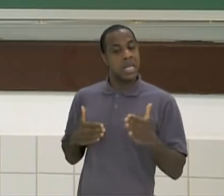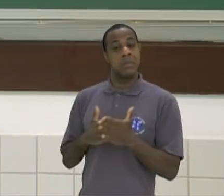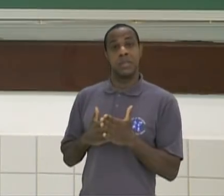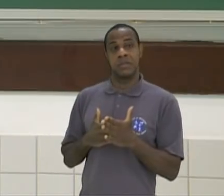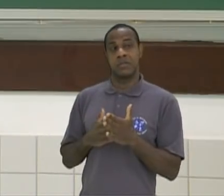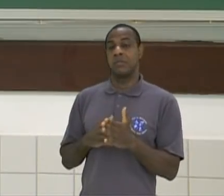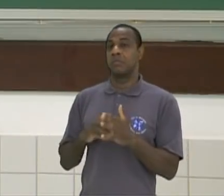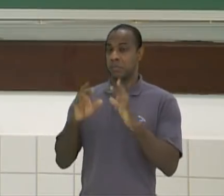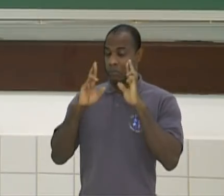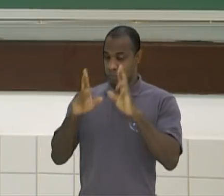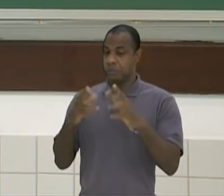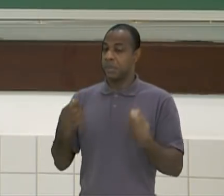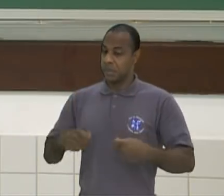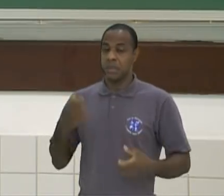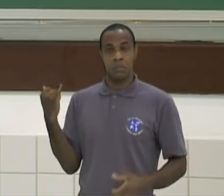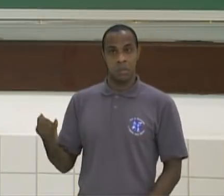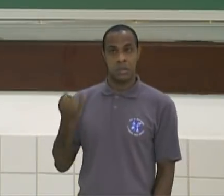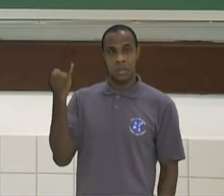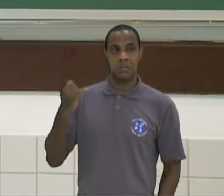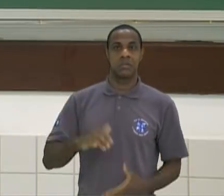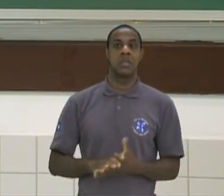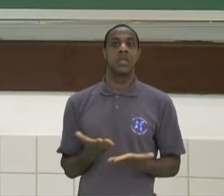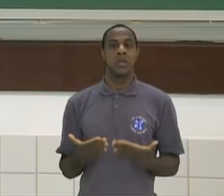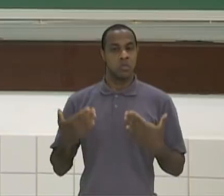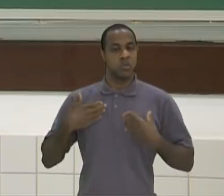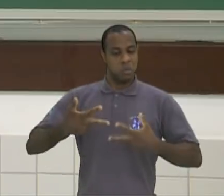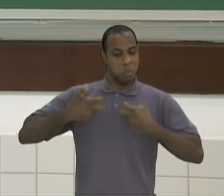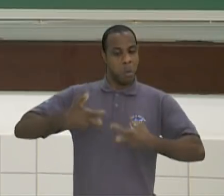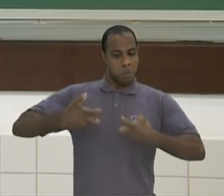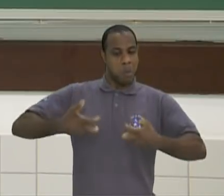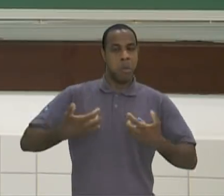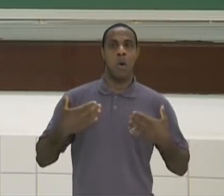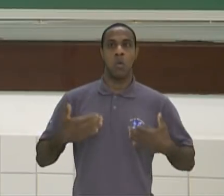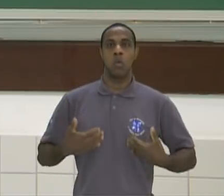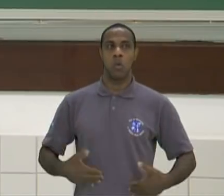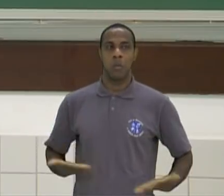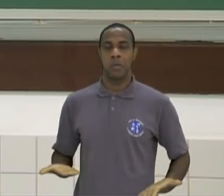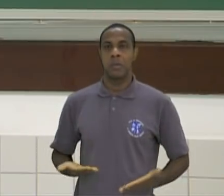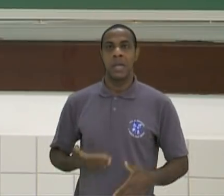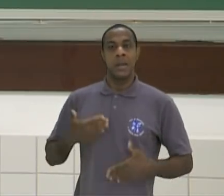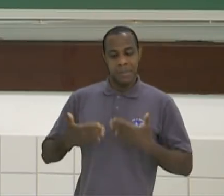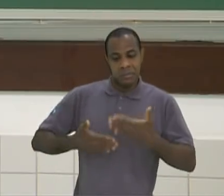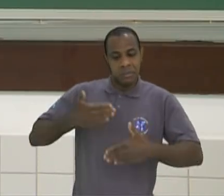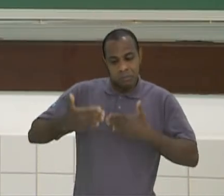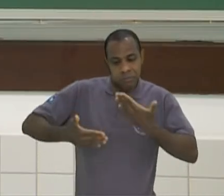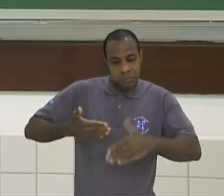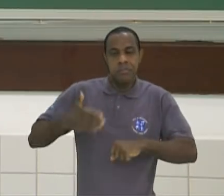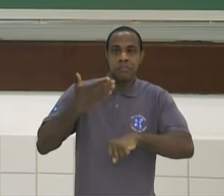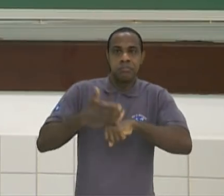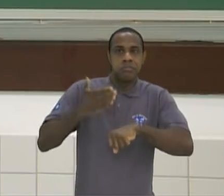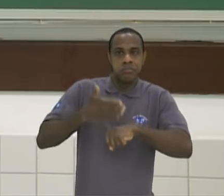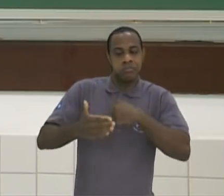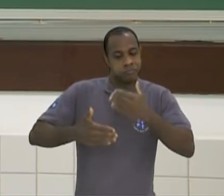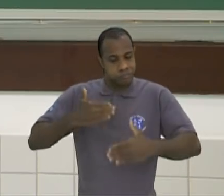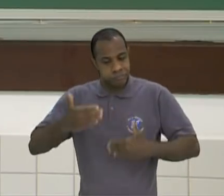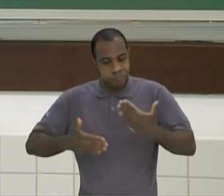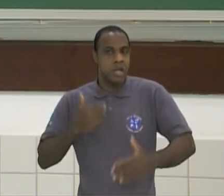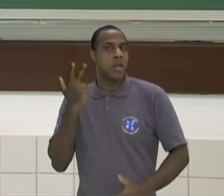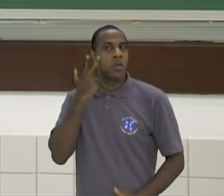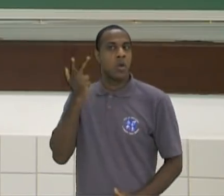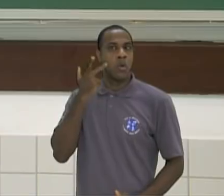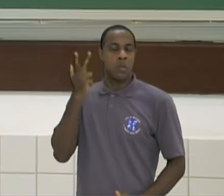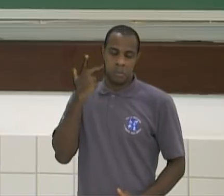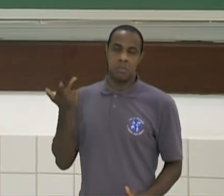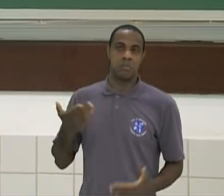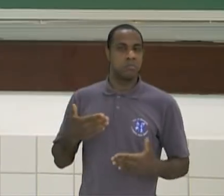podemos, por assim dizer, não estar judiando muito do corpo, né? Sim trabalhar ele dentro da sua forma natural. é o mais